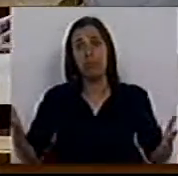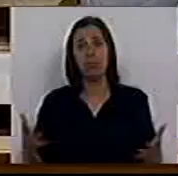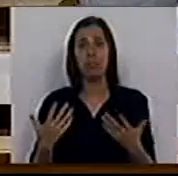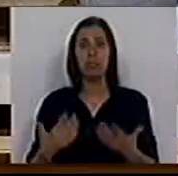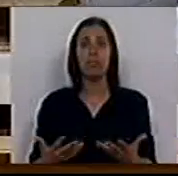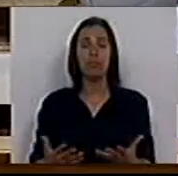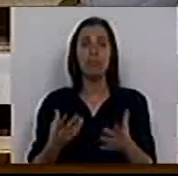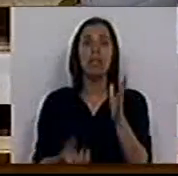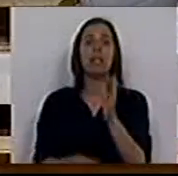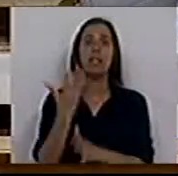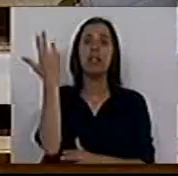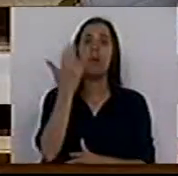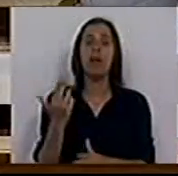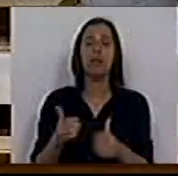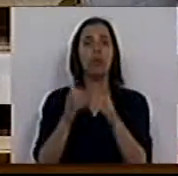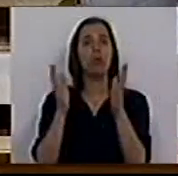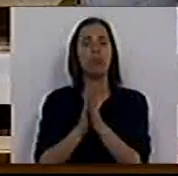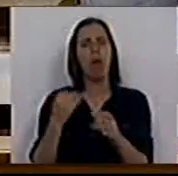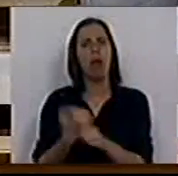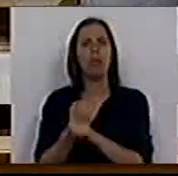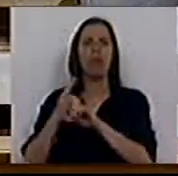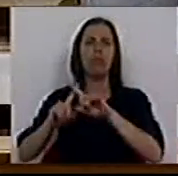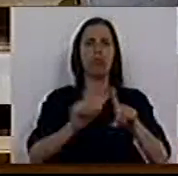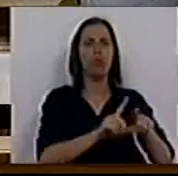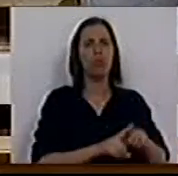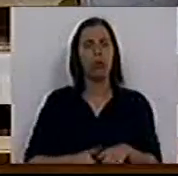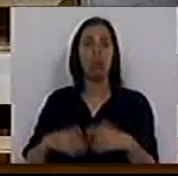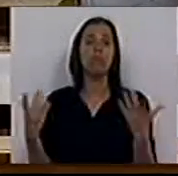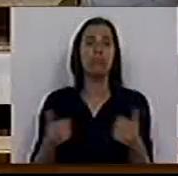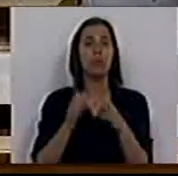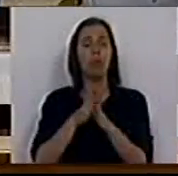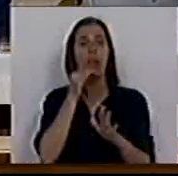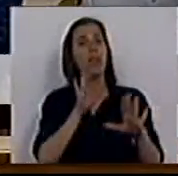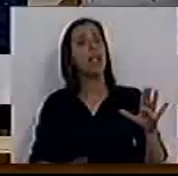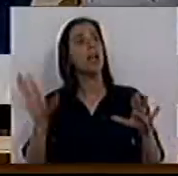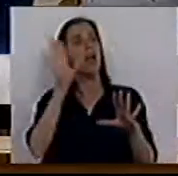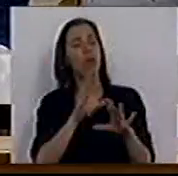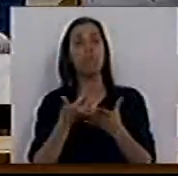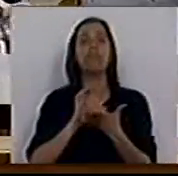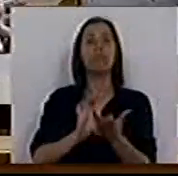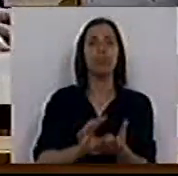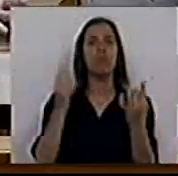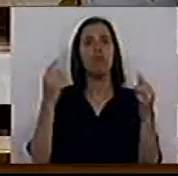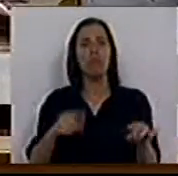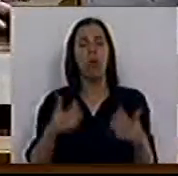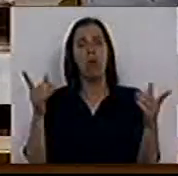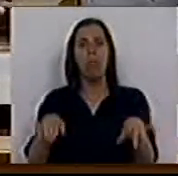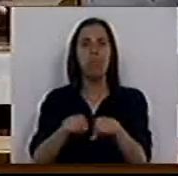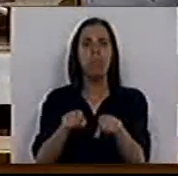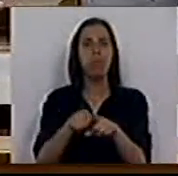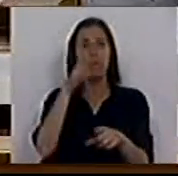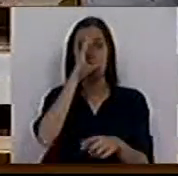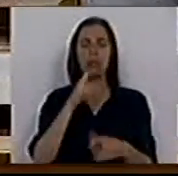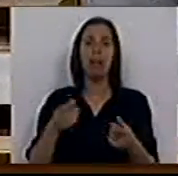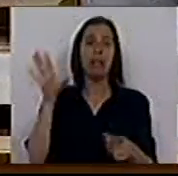Neste momento, a criação artística, em todas as suas atividades e em todo o seu território, é financiada com o equivalente